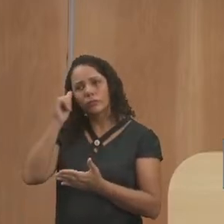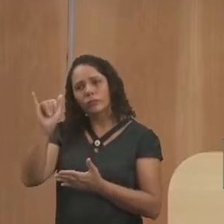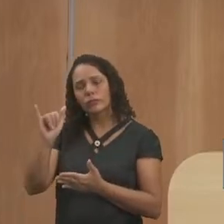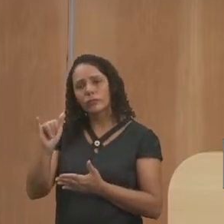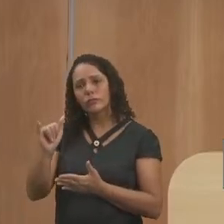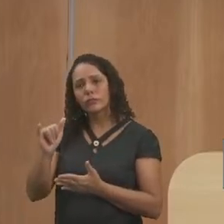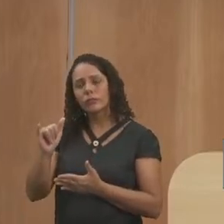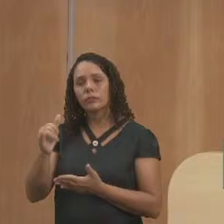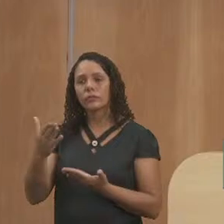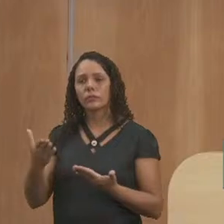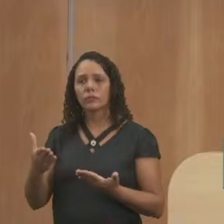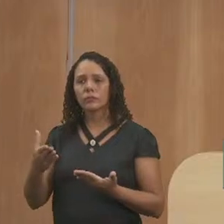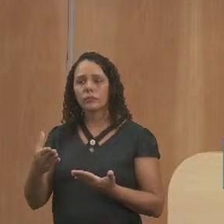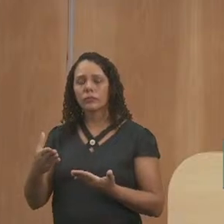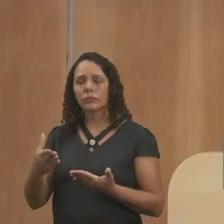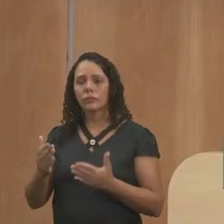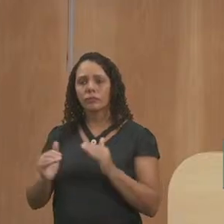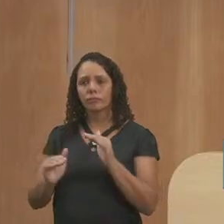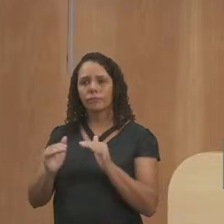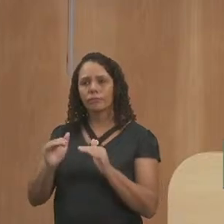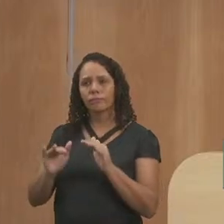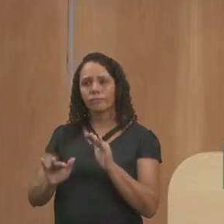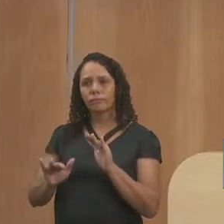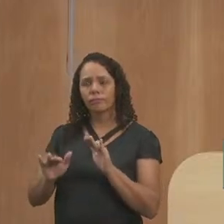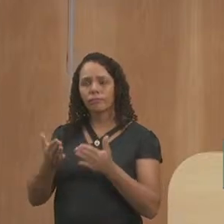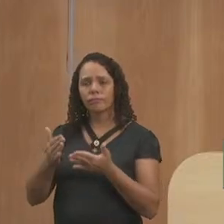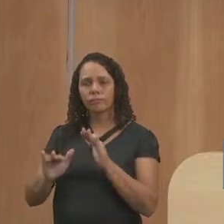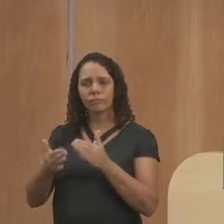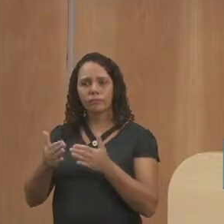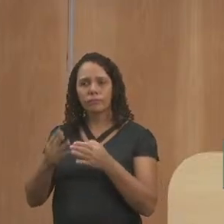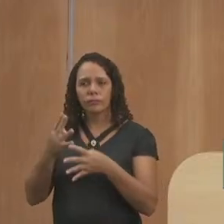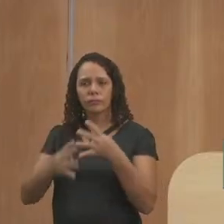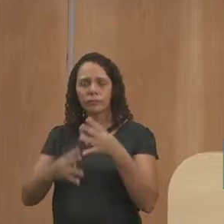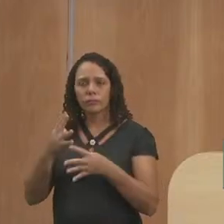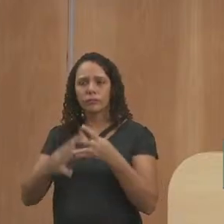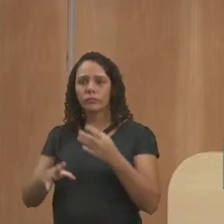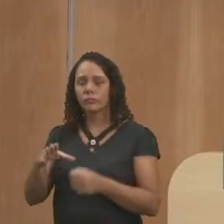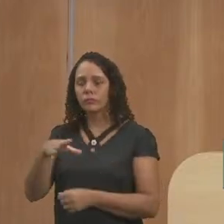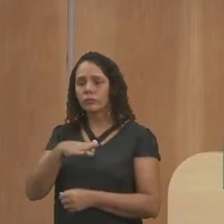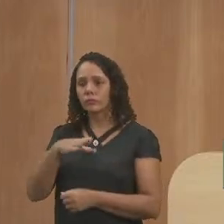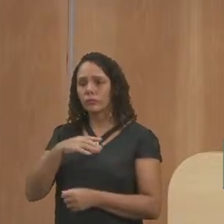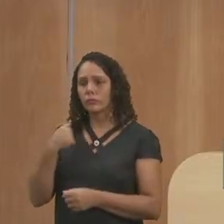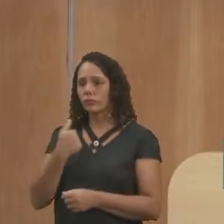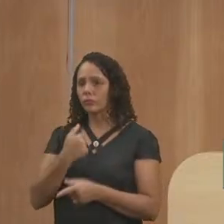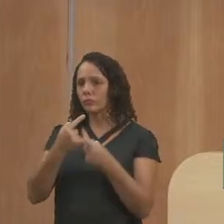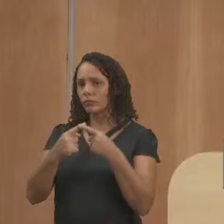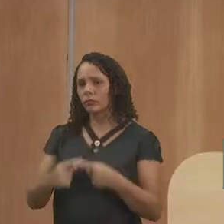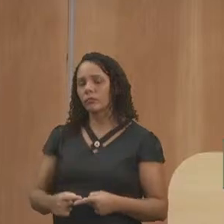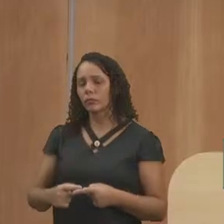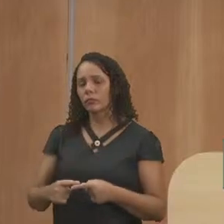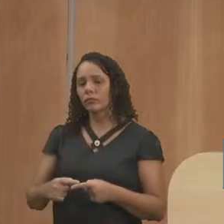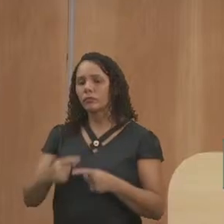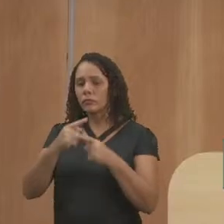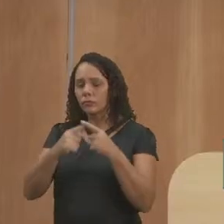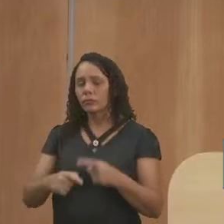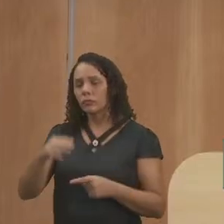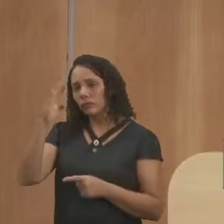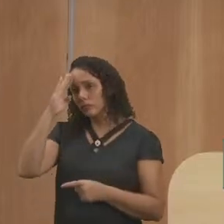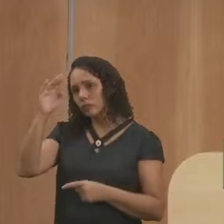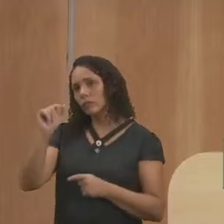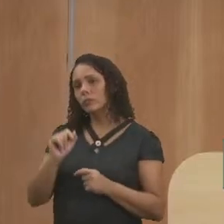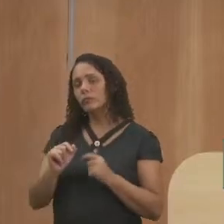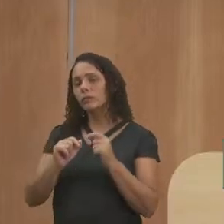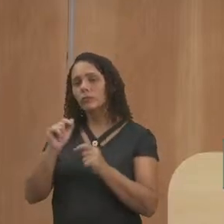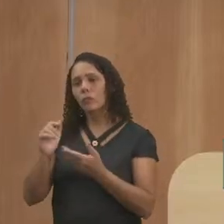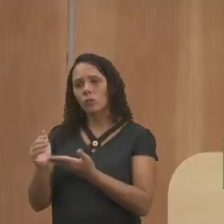município sujeito a esse tipo de variação, é um desafio nosso. E o desafio principal, eu retomo a falar, é recuperar